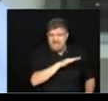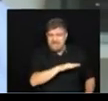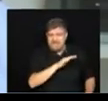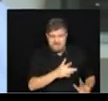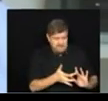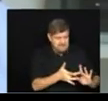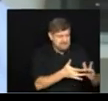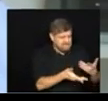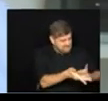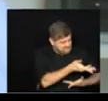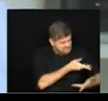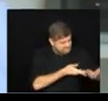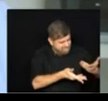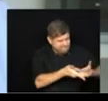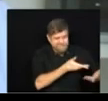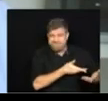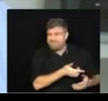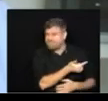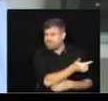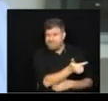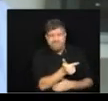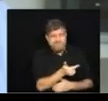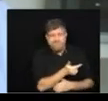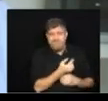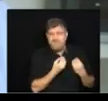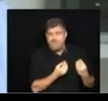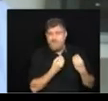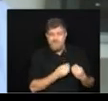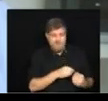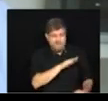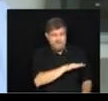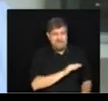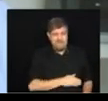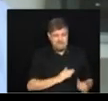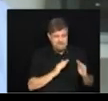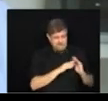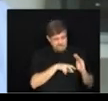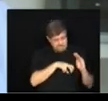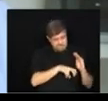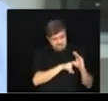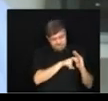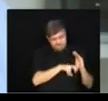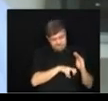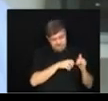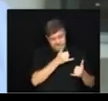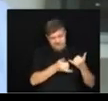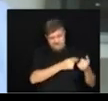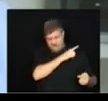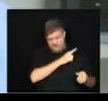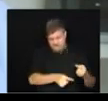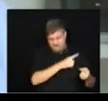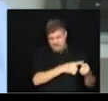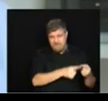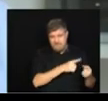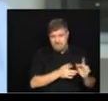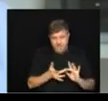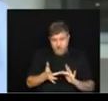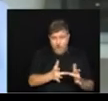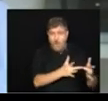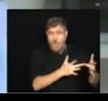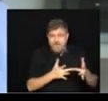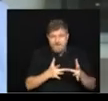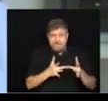socialização adequada, sem estar junto com outras crianças, ou brincar, a socialização delas